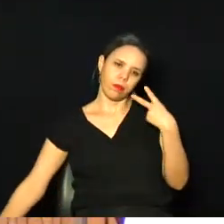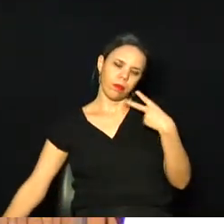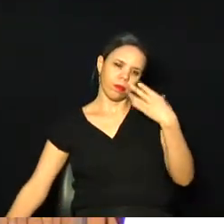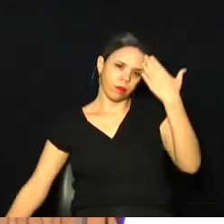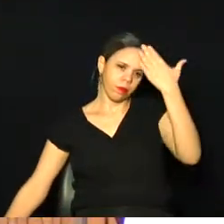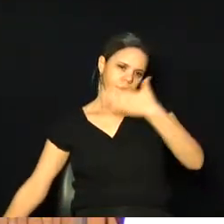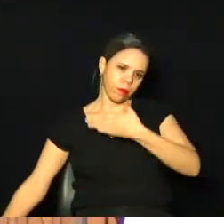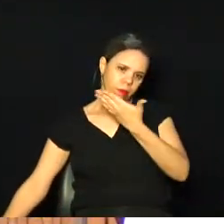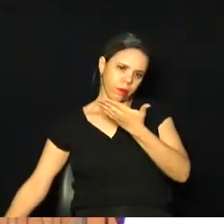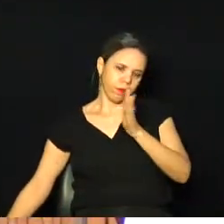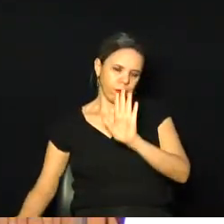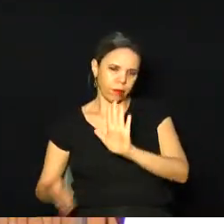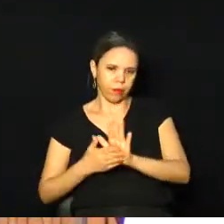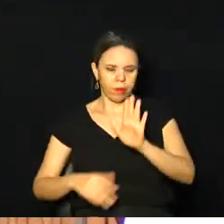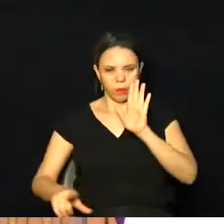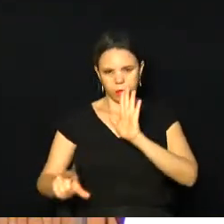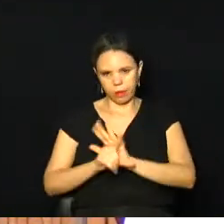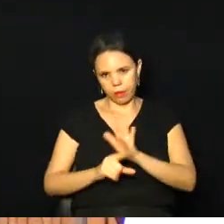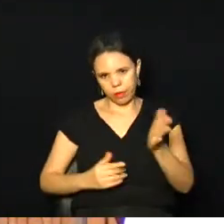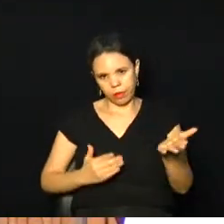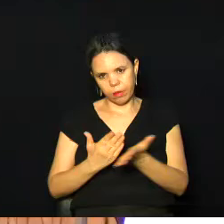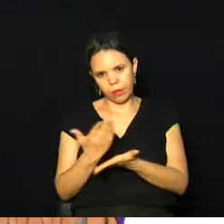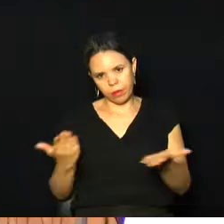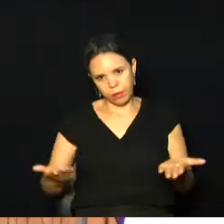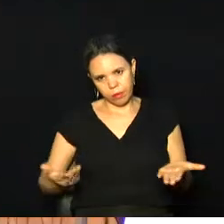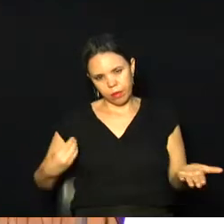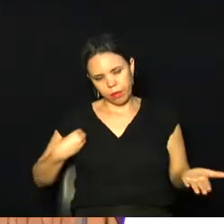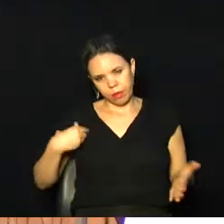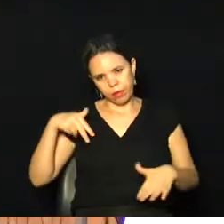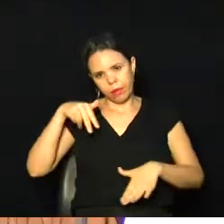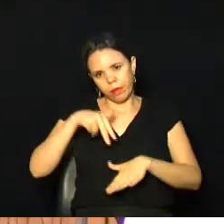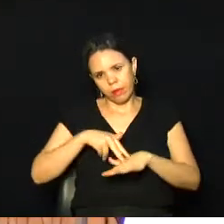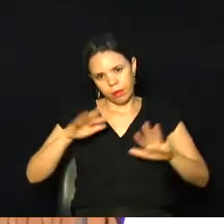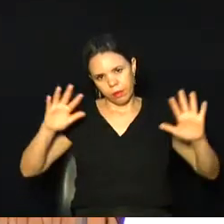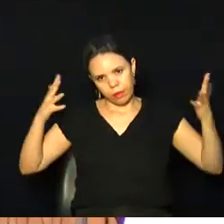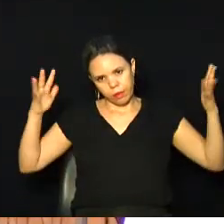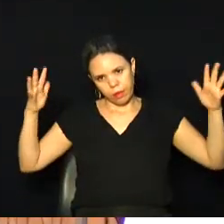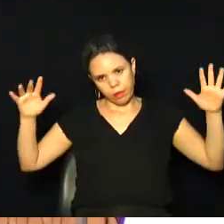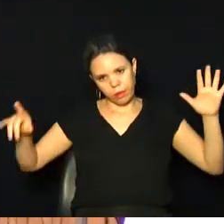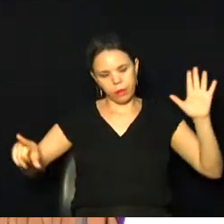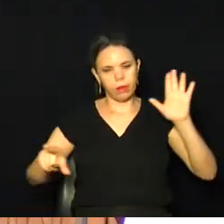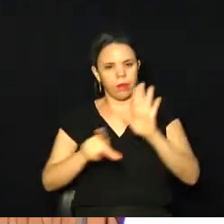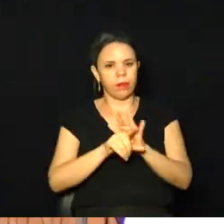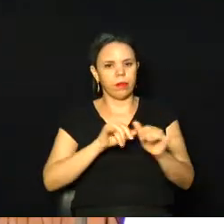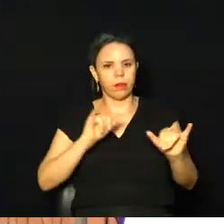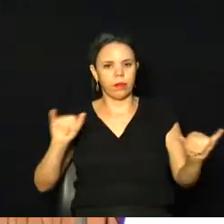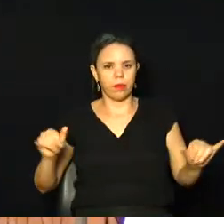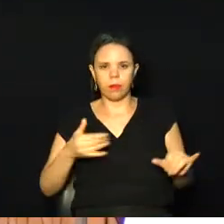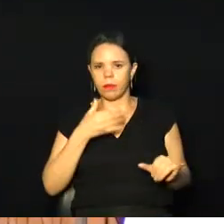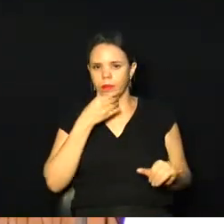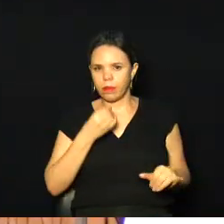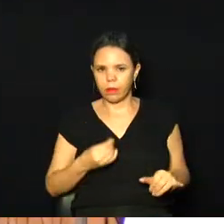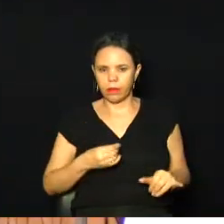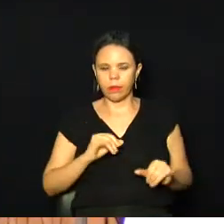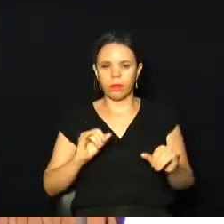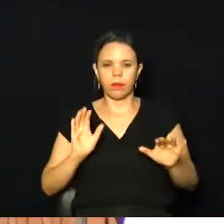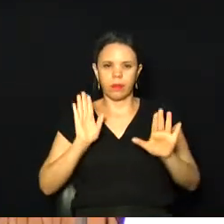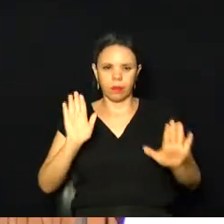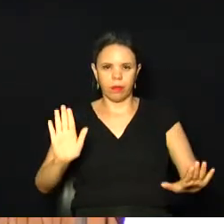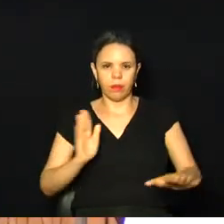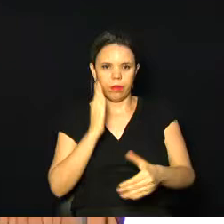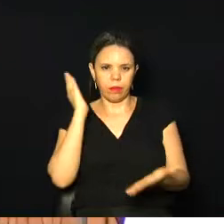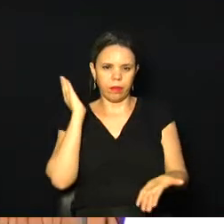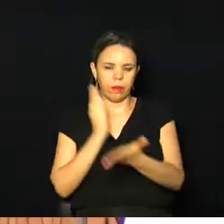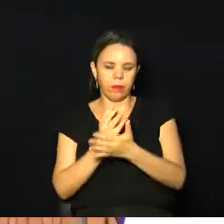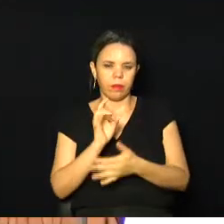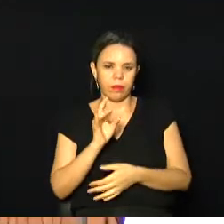disso. Quando propôs a lei é aprovada, e hoje estamos aqui celebrando essa lei, é para dizer que os homens digam basta. E não